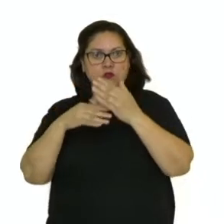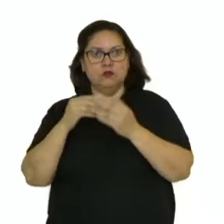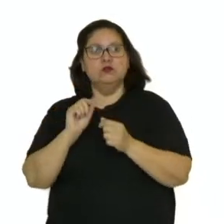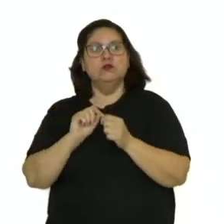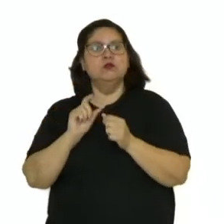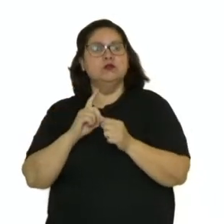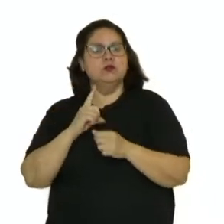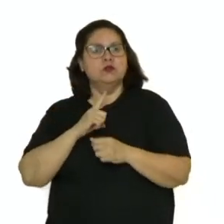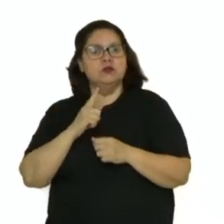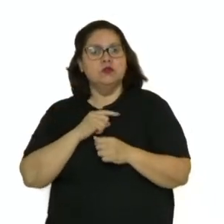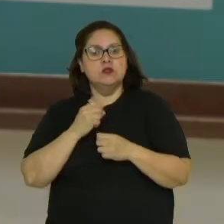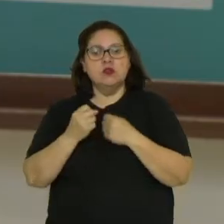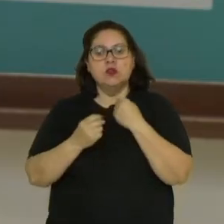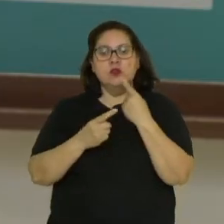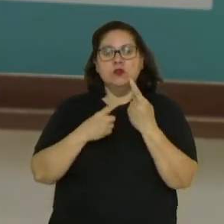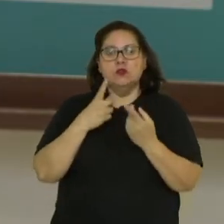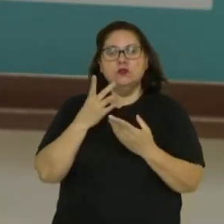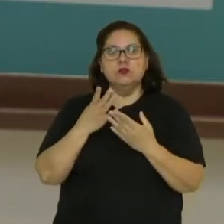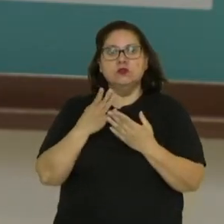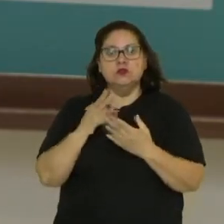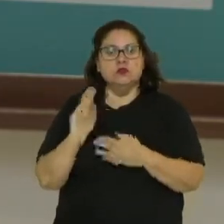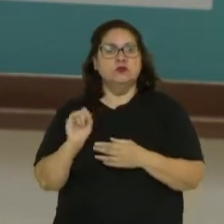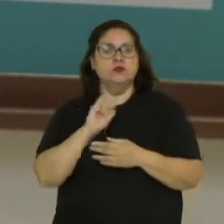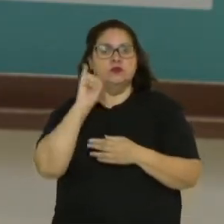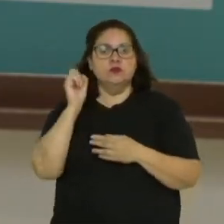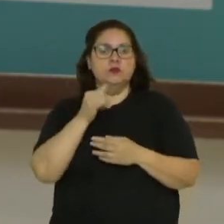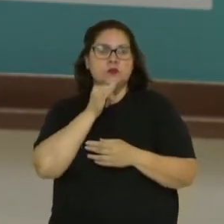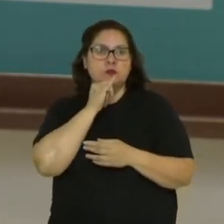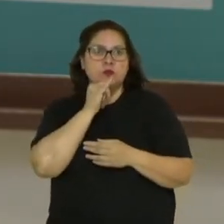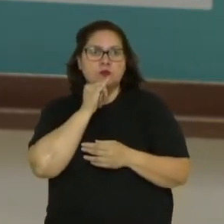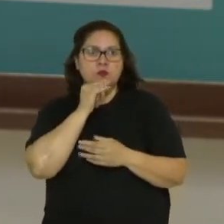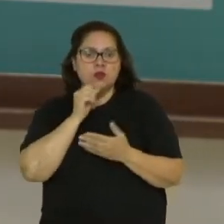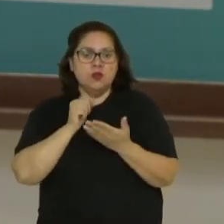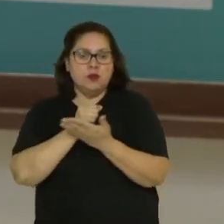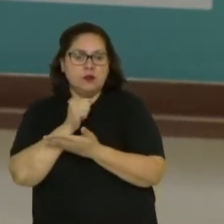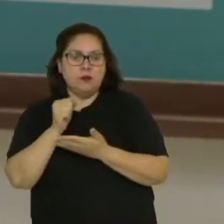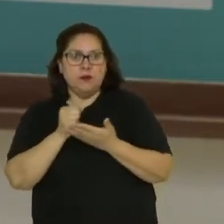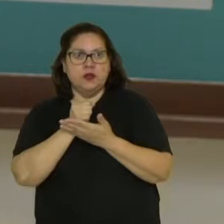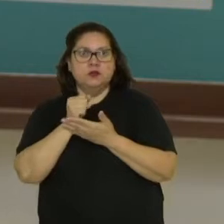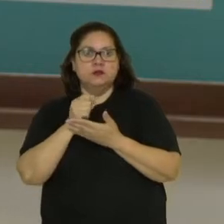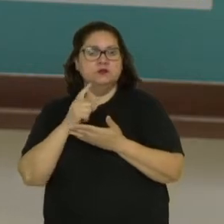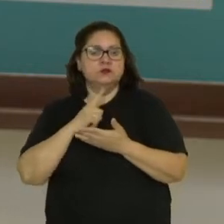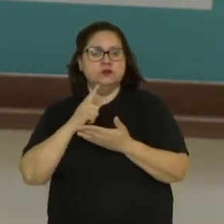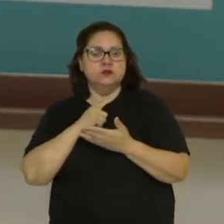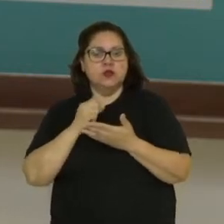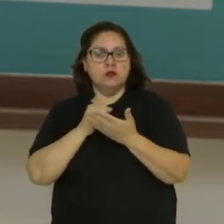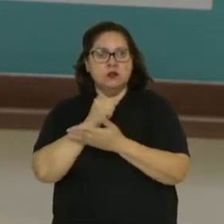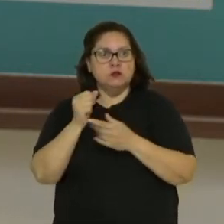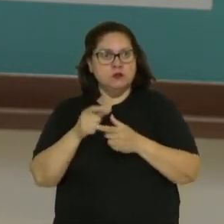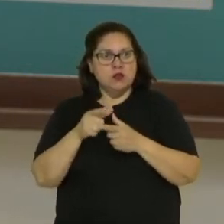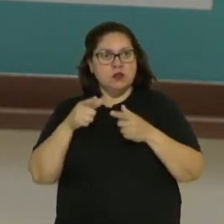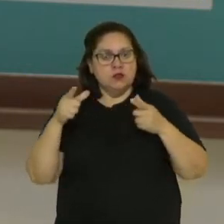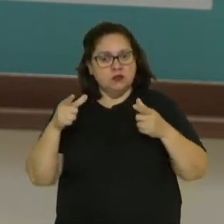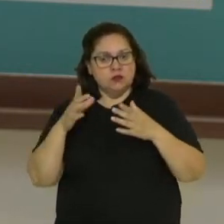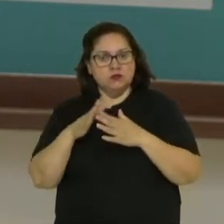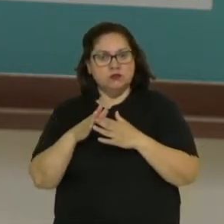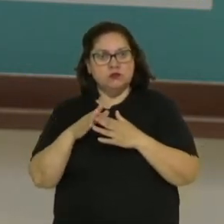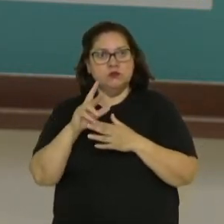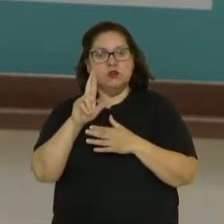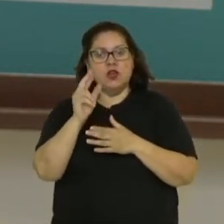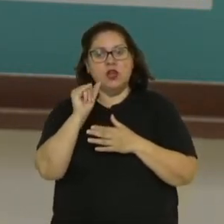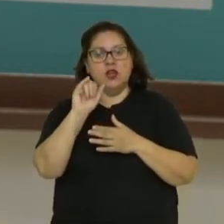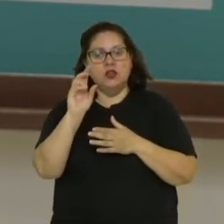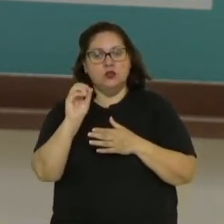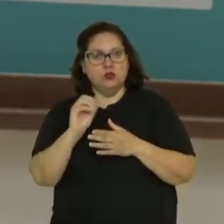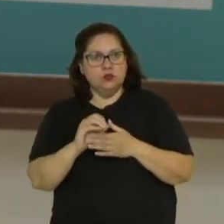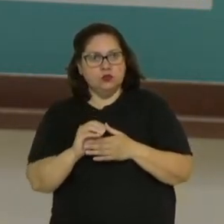vamos ter alguns entes que serão muito importantes. Por exemplo, aqui na base, nós vamos ter a base maior, que vai ter um raio que